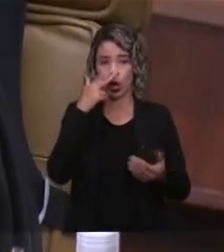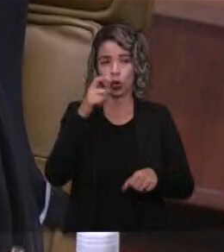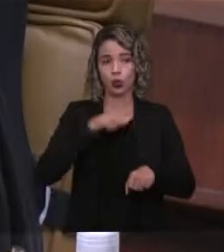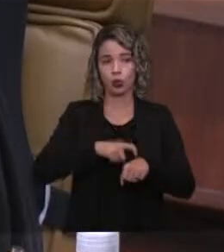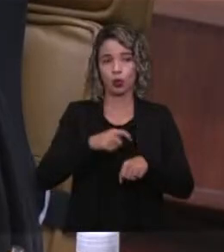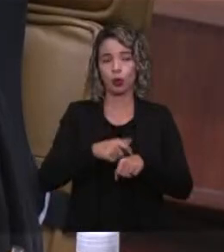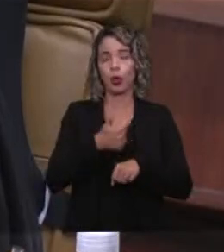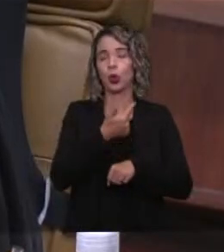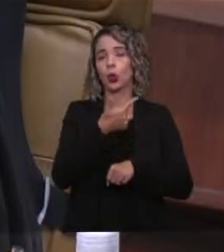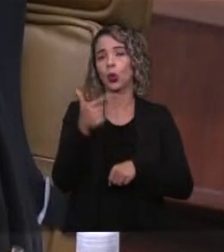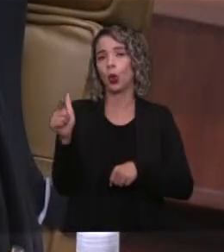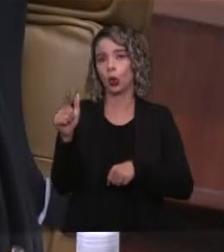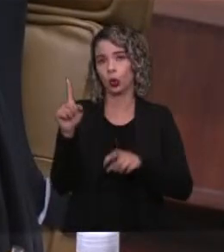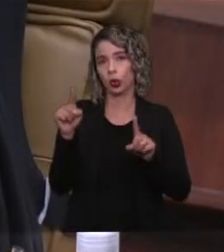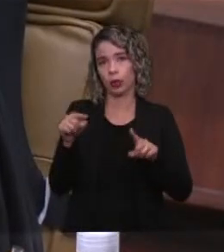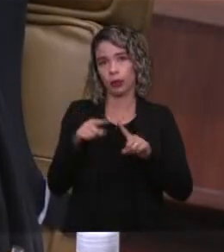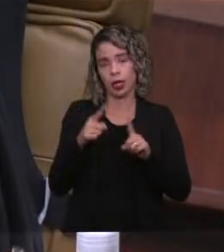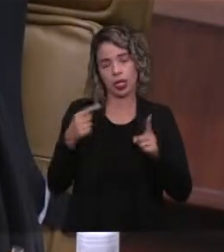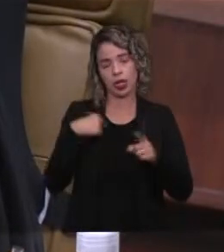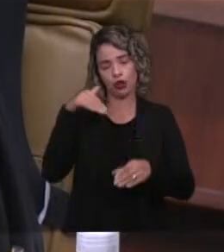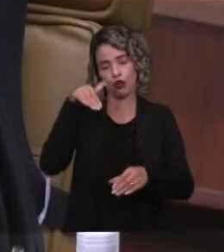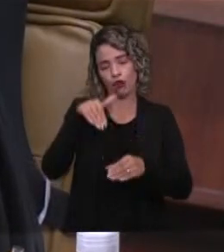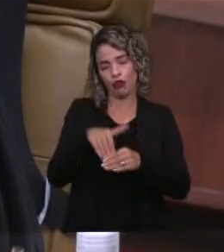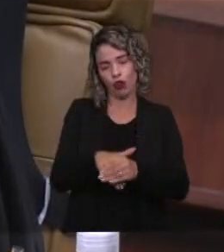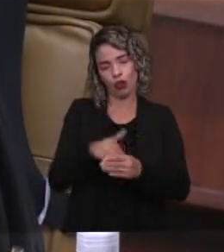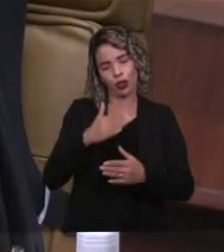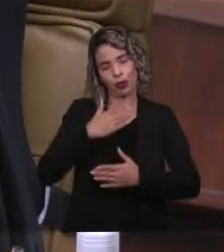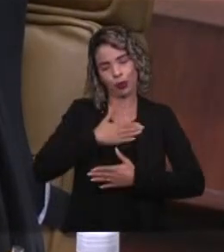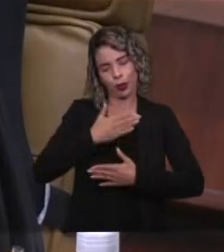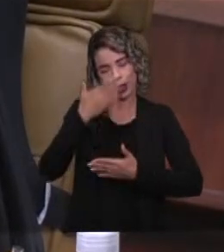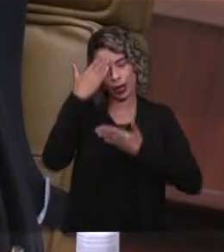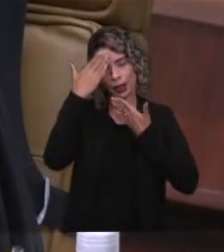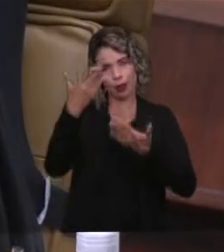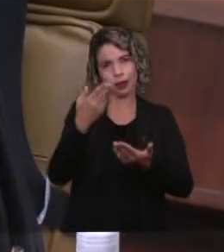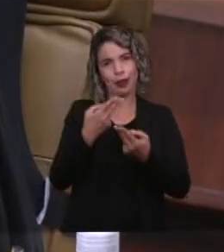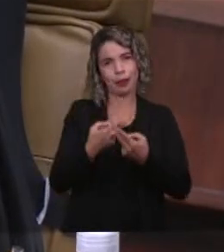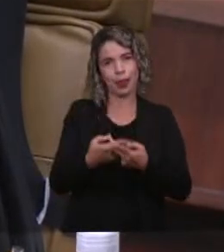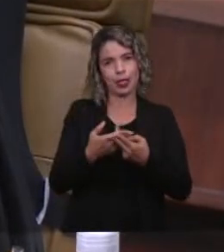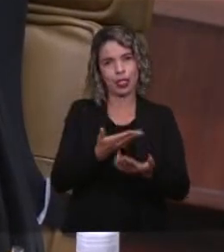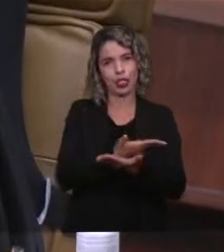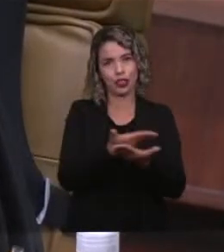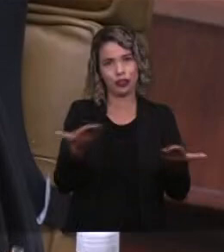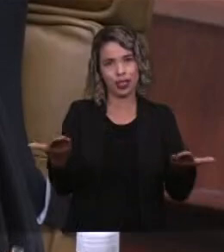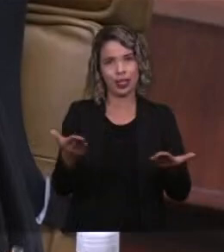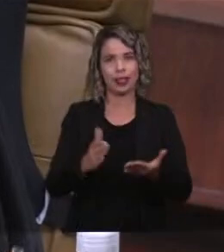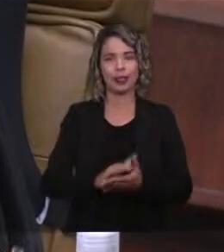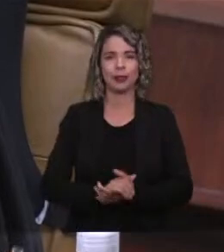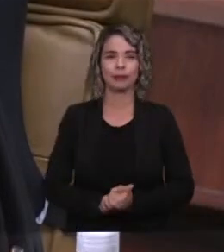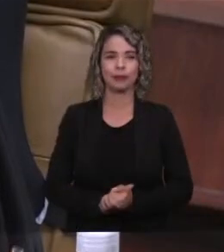e é nesses termos que eu voto. Agradeço a paciência dos colegas, eminentes colegas.